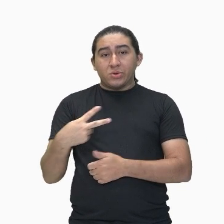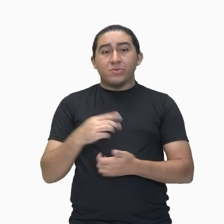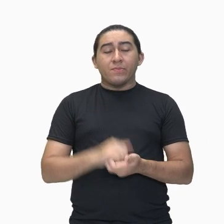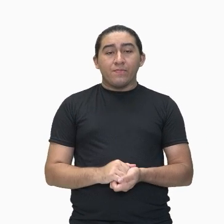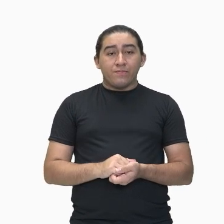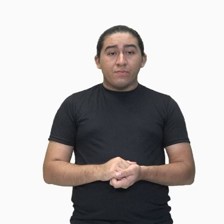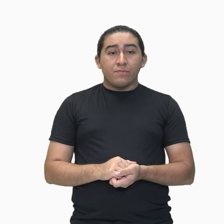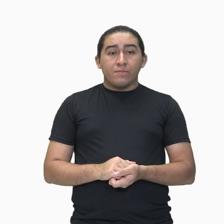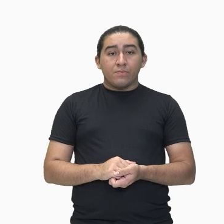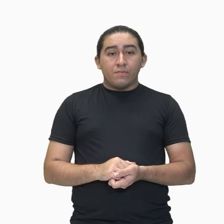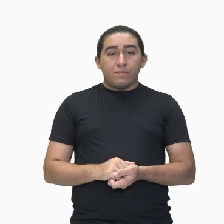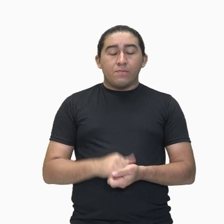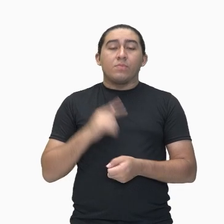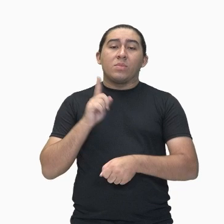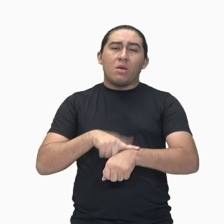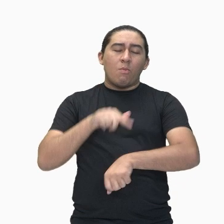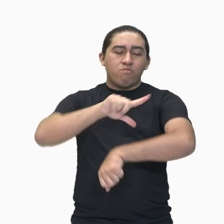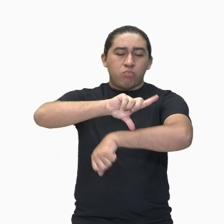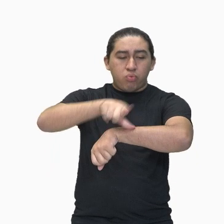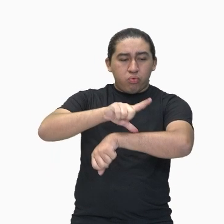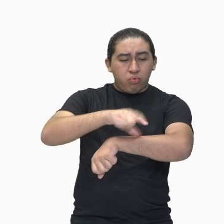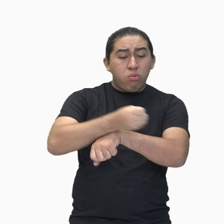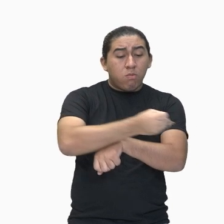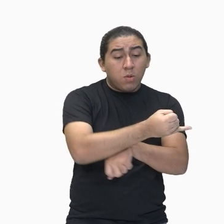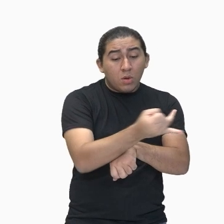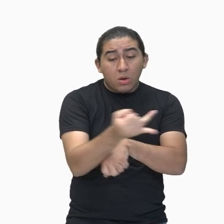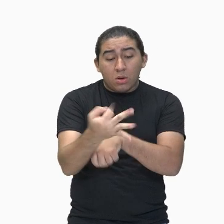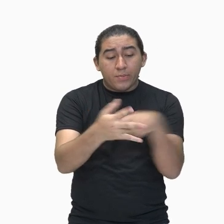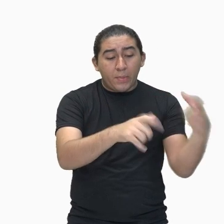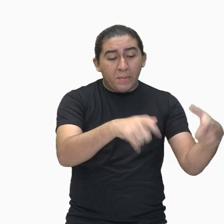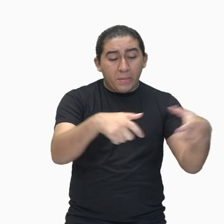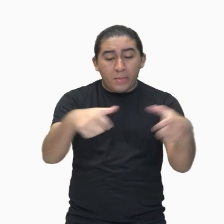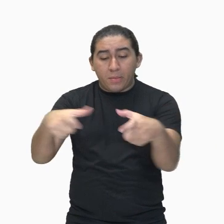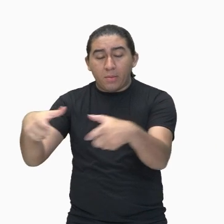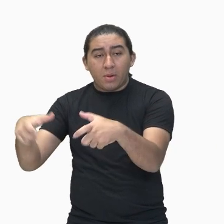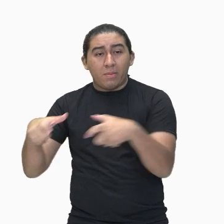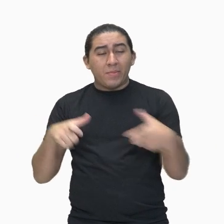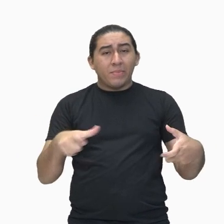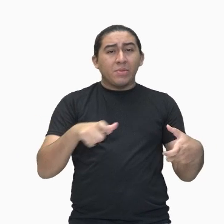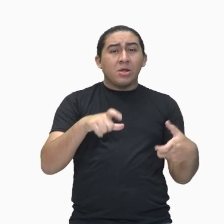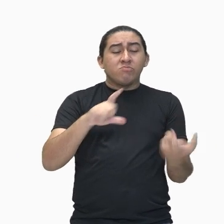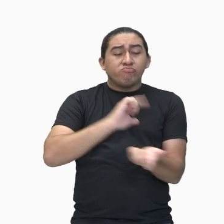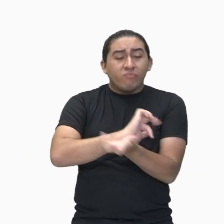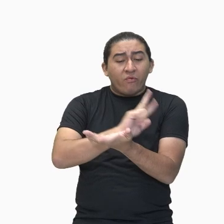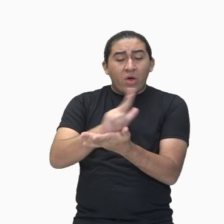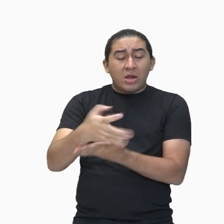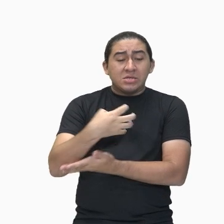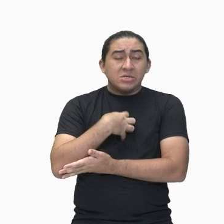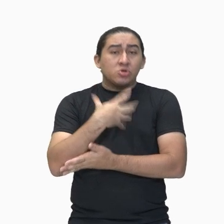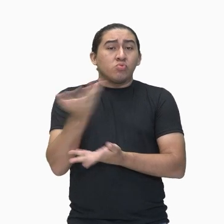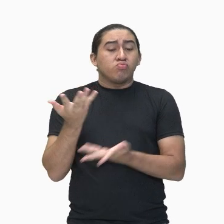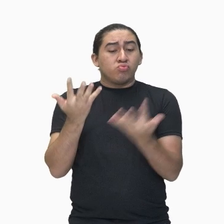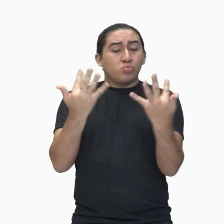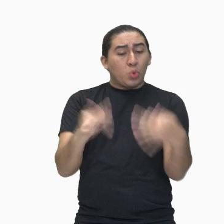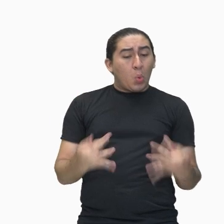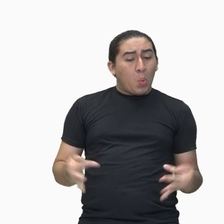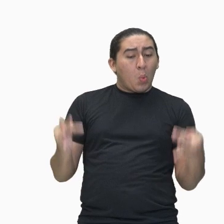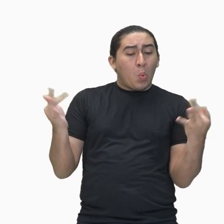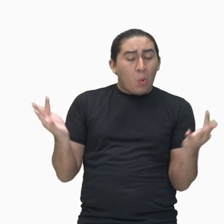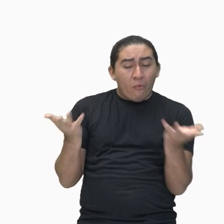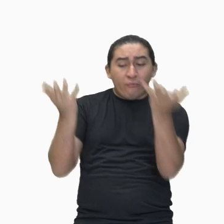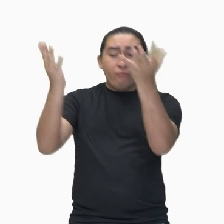Horas contando, numerando instantes, os sentidos à dor e à glória atentos,